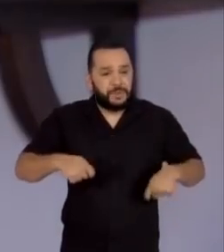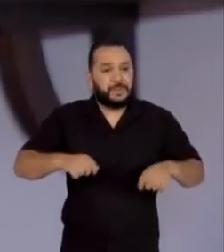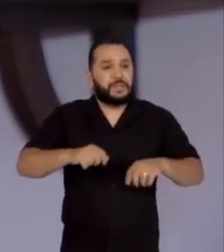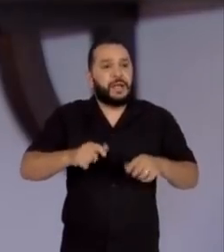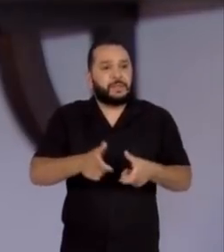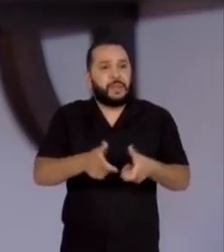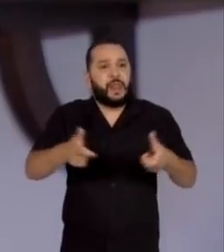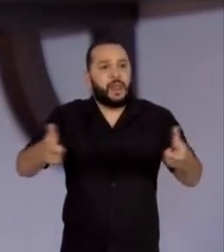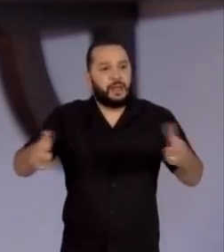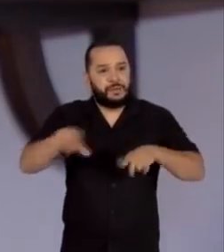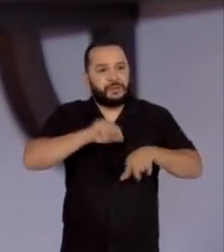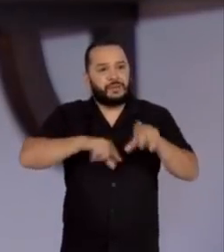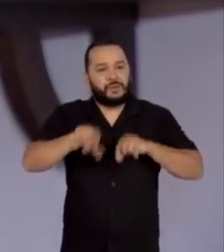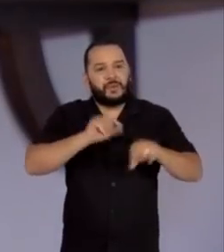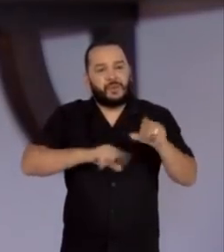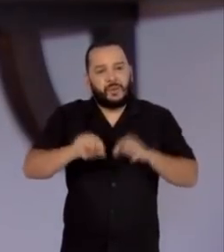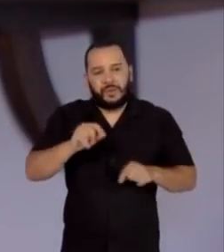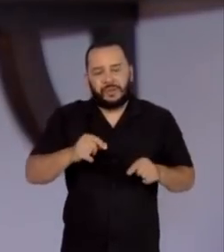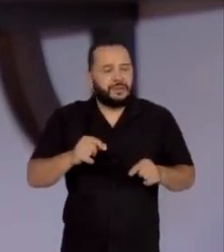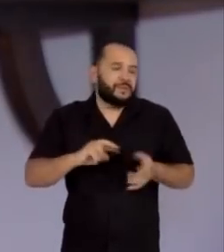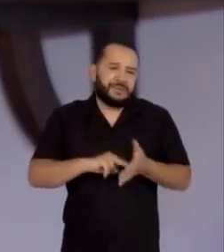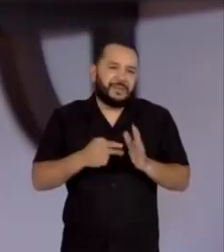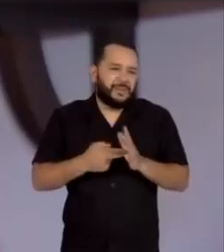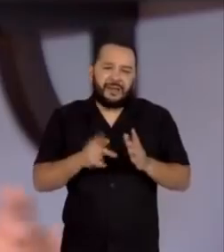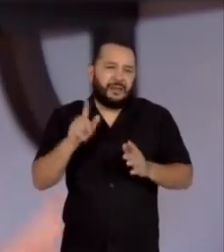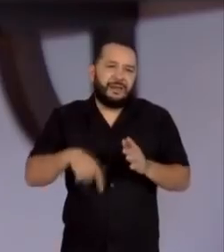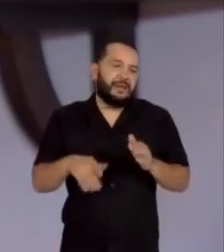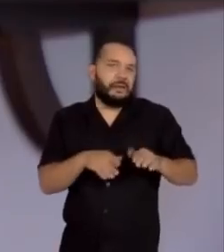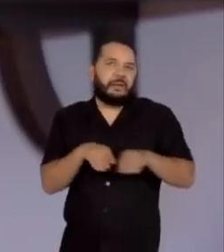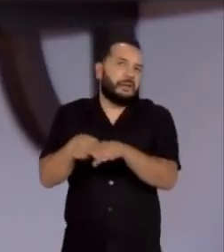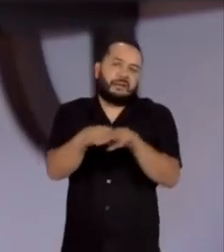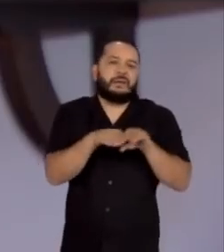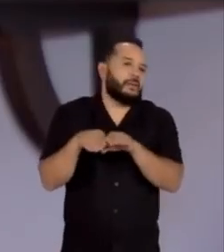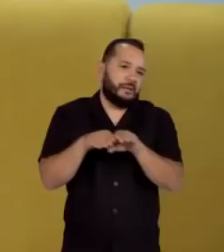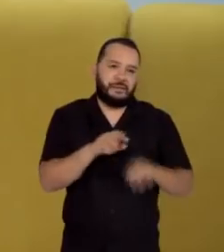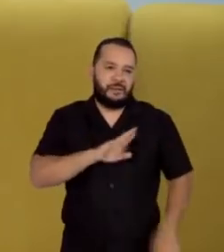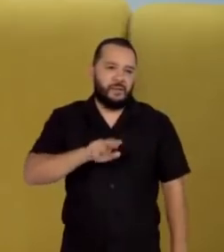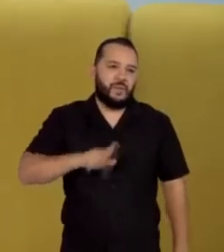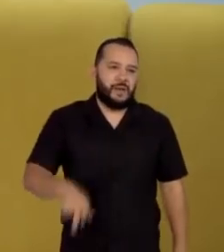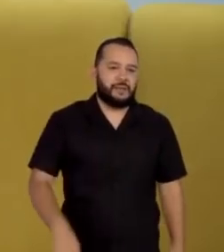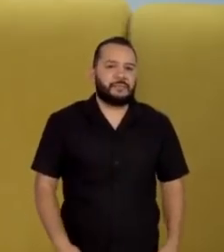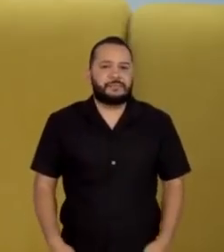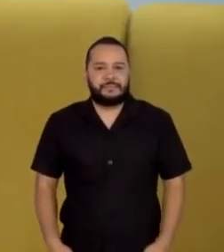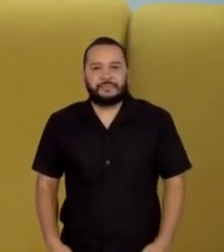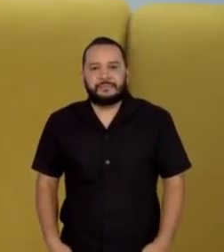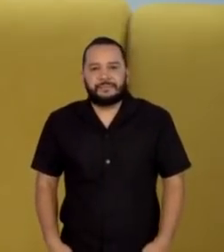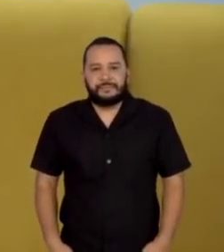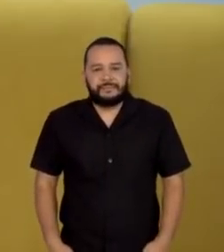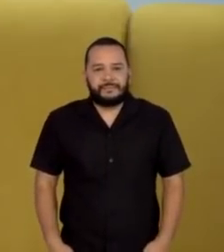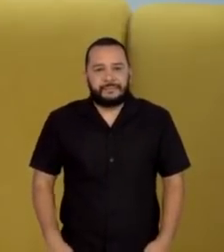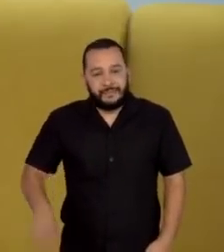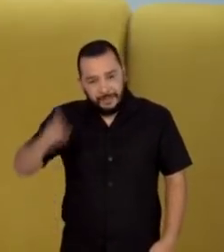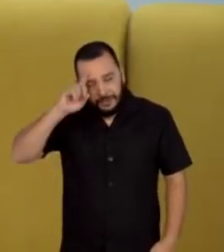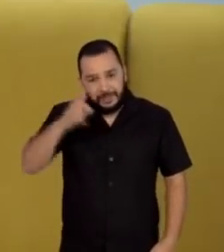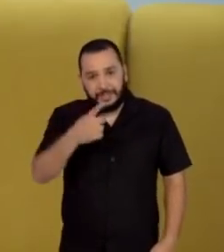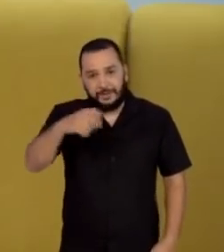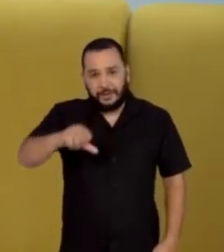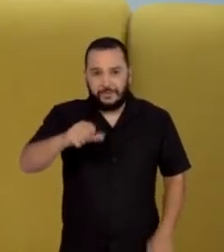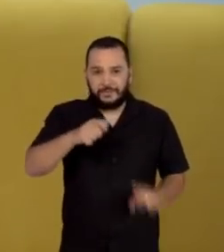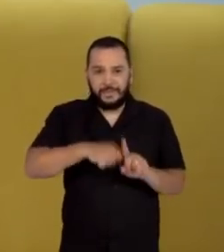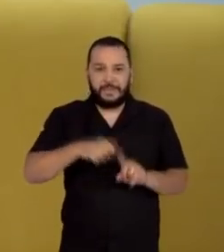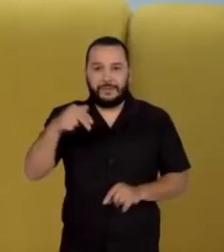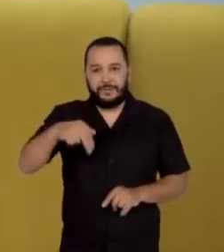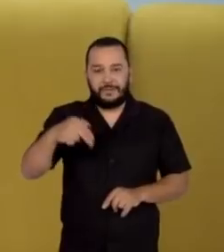de escolha. E não, de certa forma, me fazendo igual a todo mundo. E no dia 19 de novembro